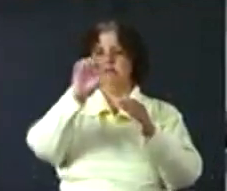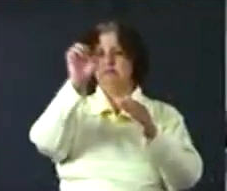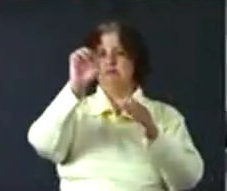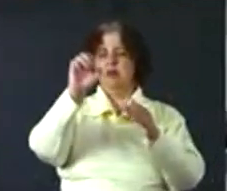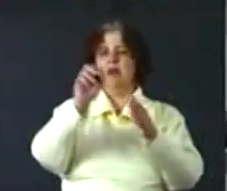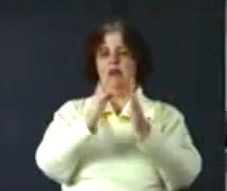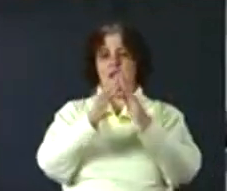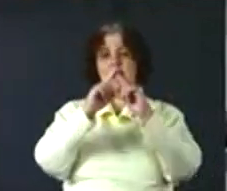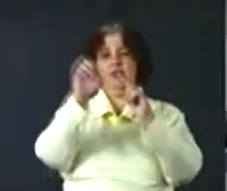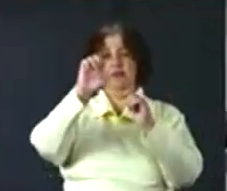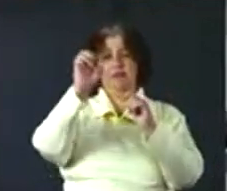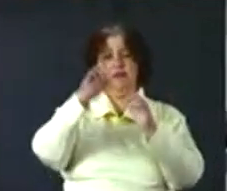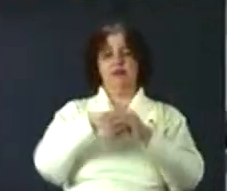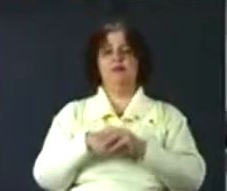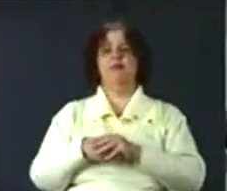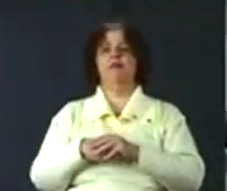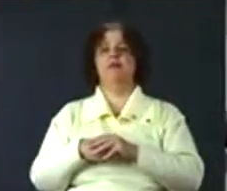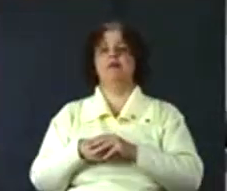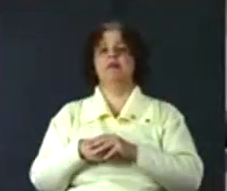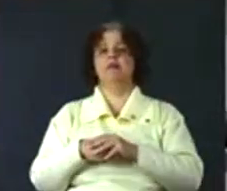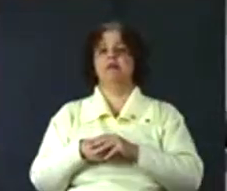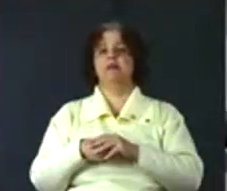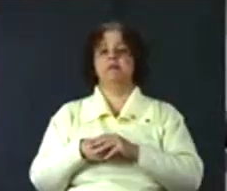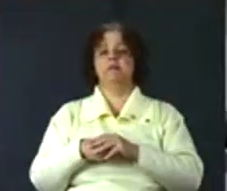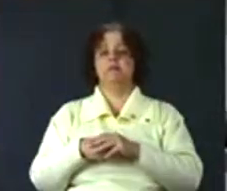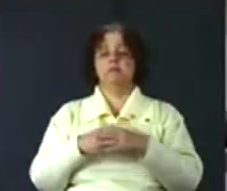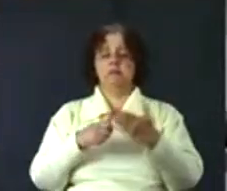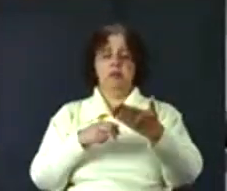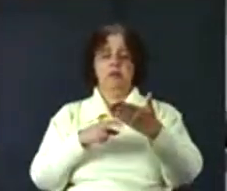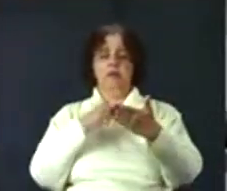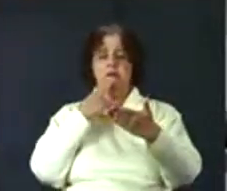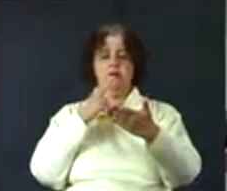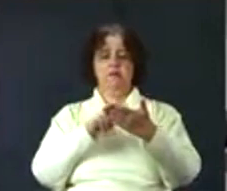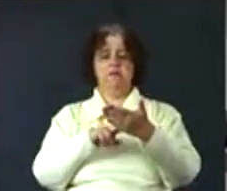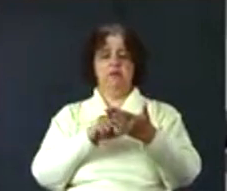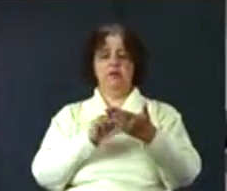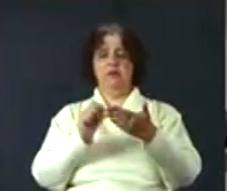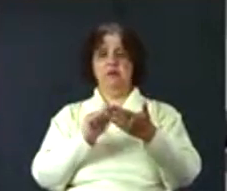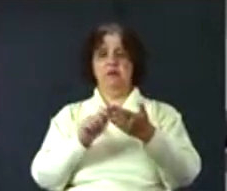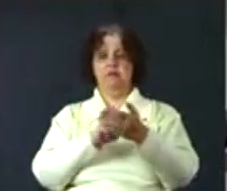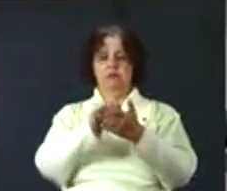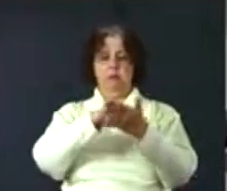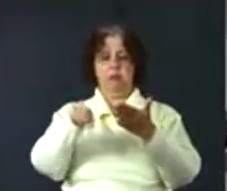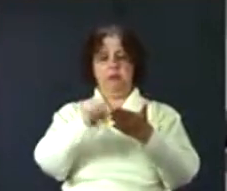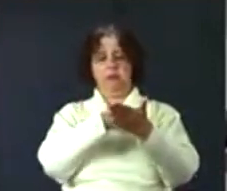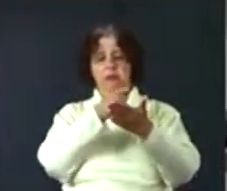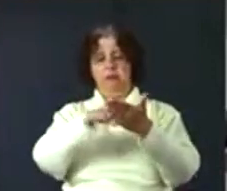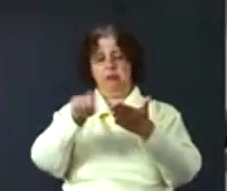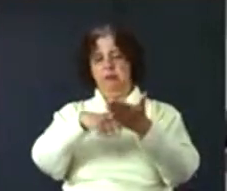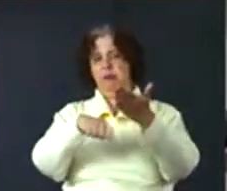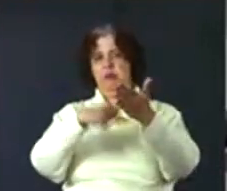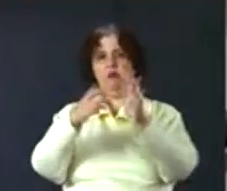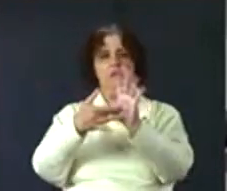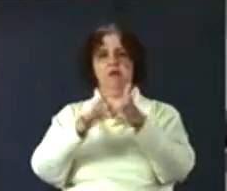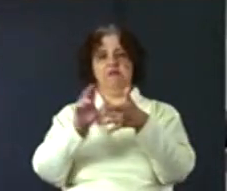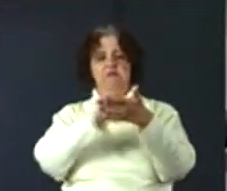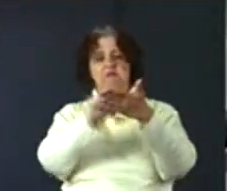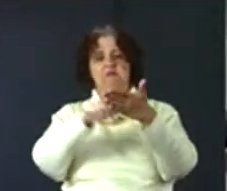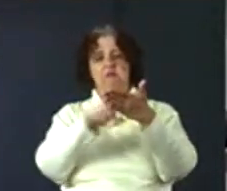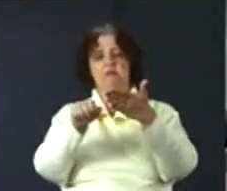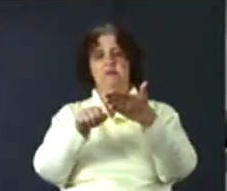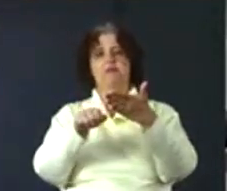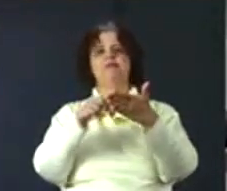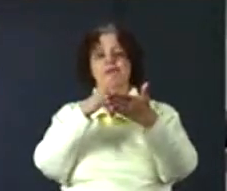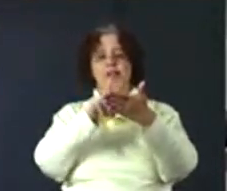apenas 2 não receberão nenhum tipo de censura do nosso Senhor Jesus. É esta que nós acabamos de ler, e a carta